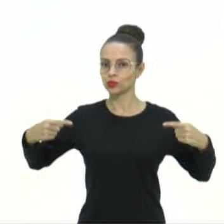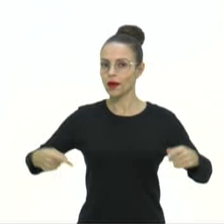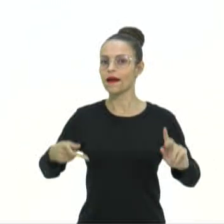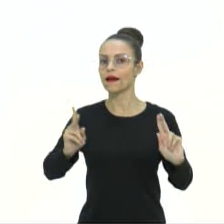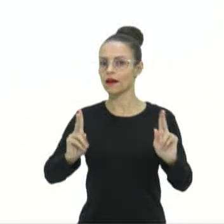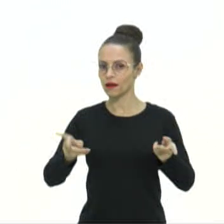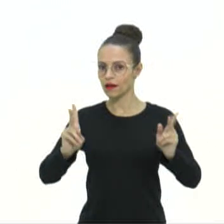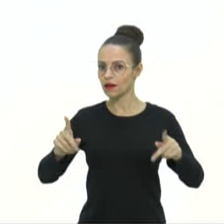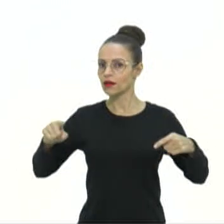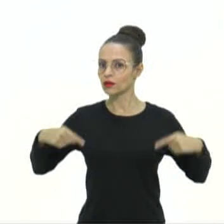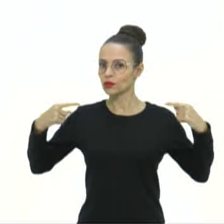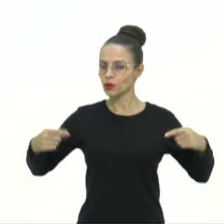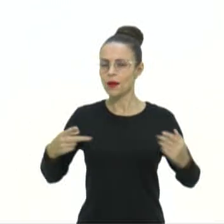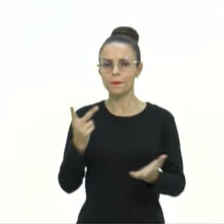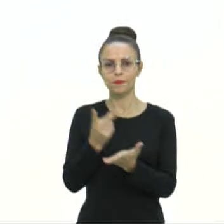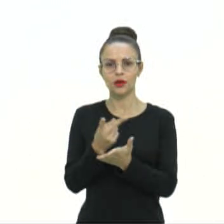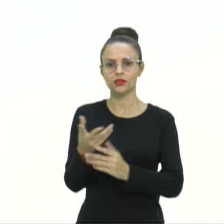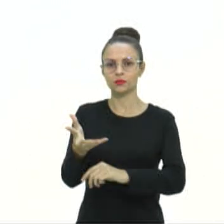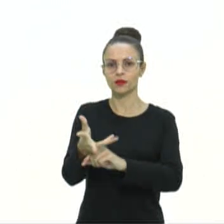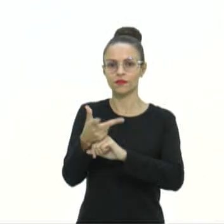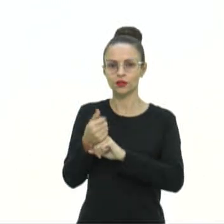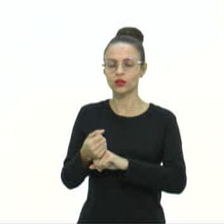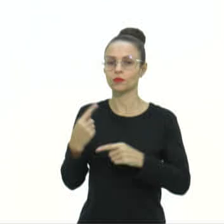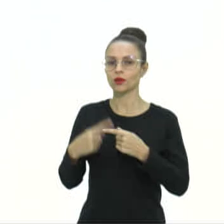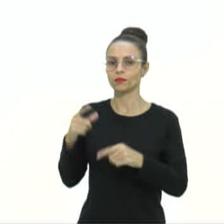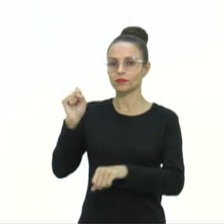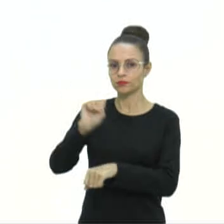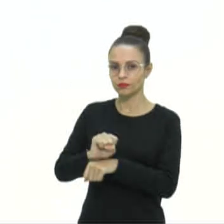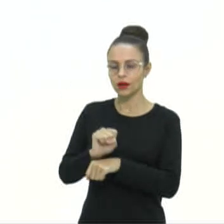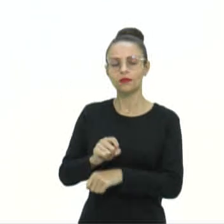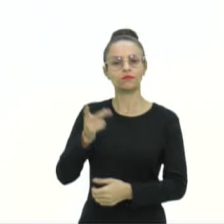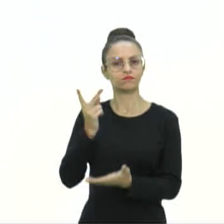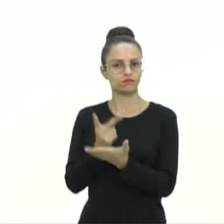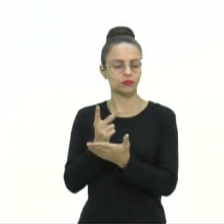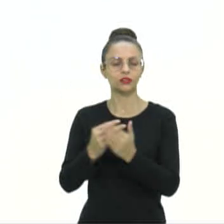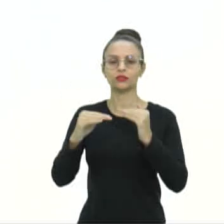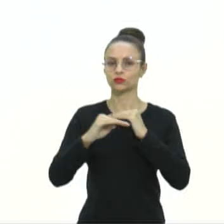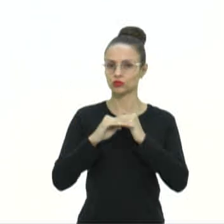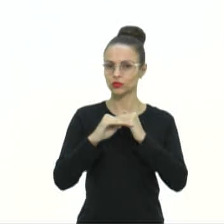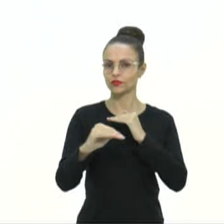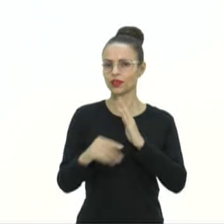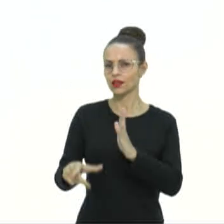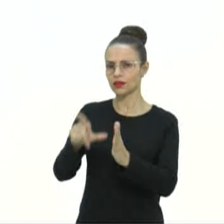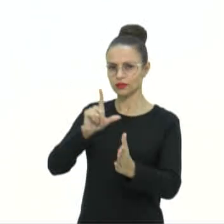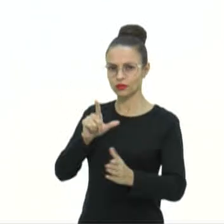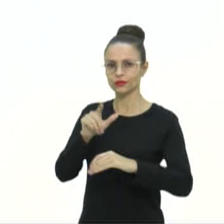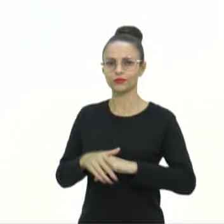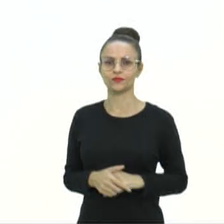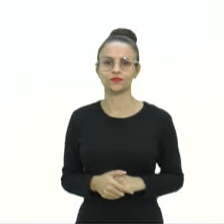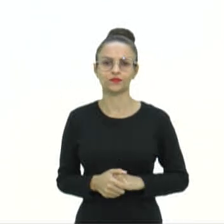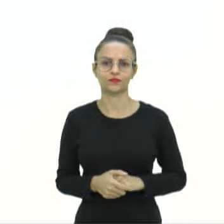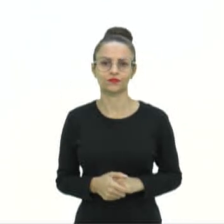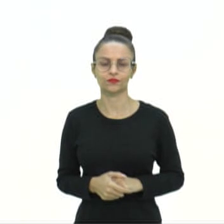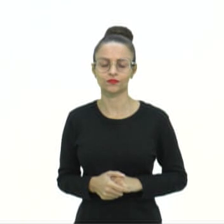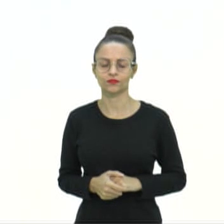girando com a mesma velocidade por inércia, mantendo a eficiência anterior.